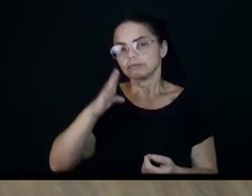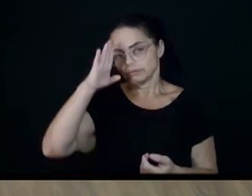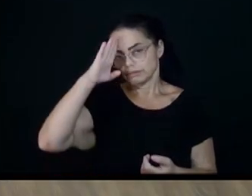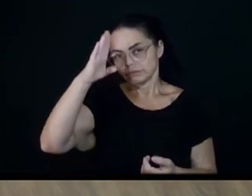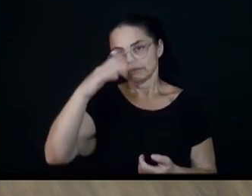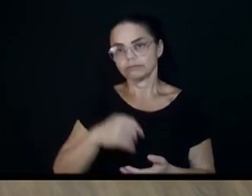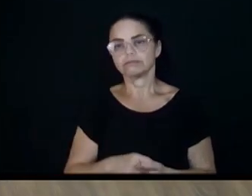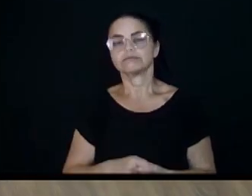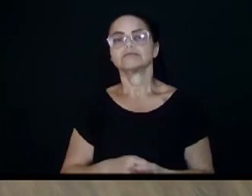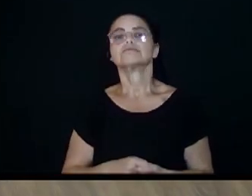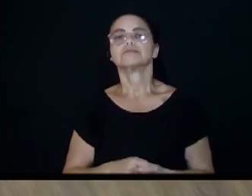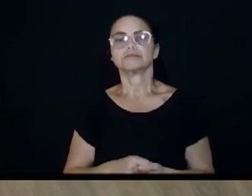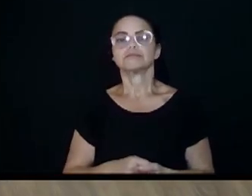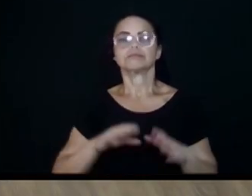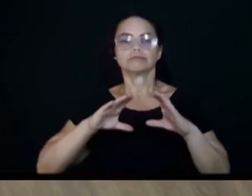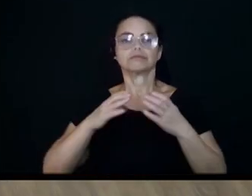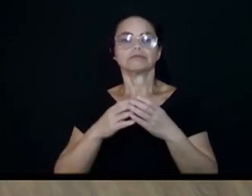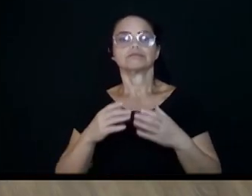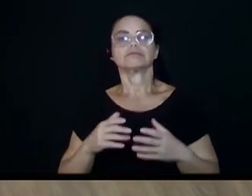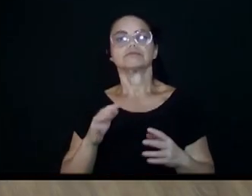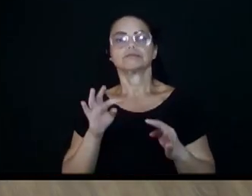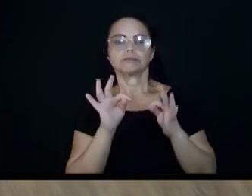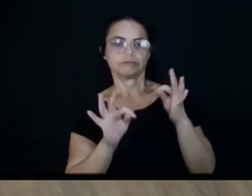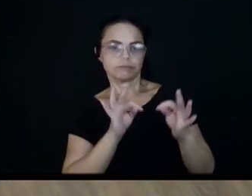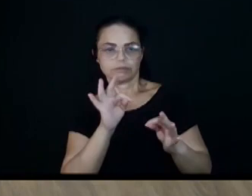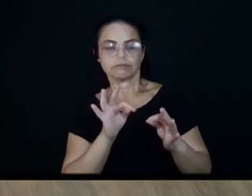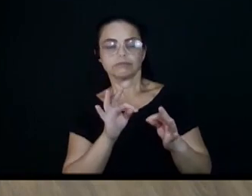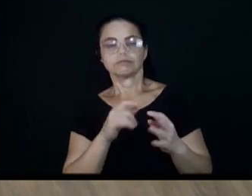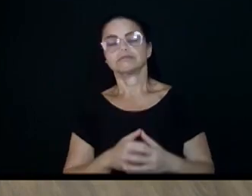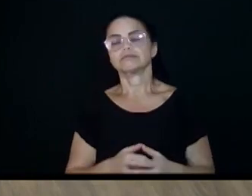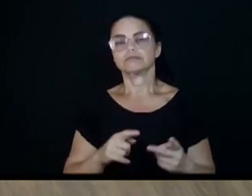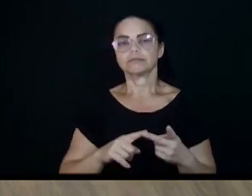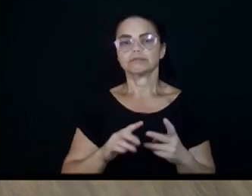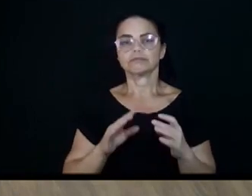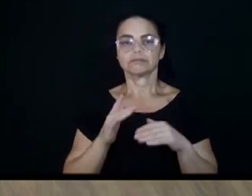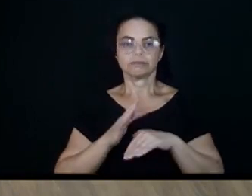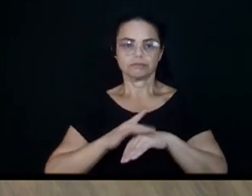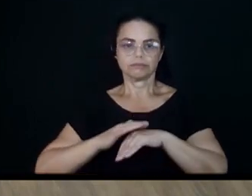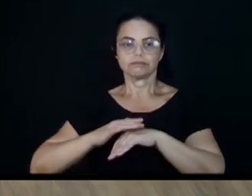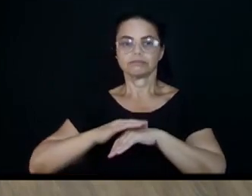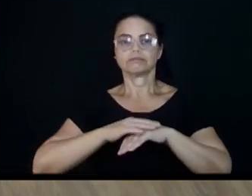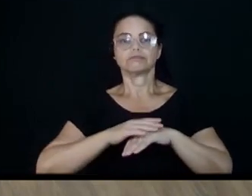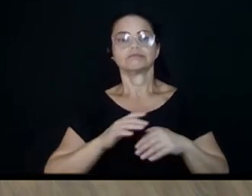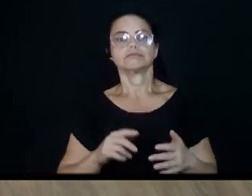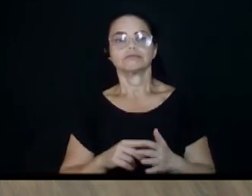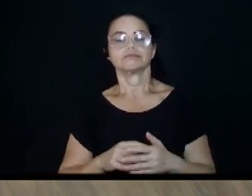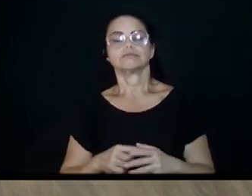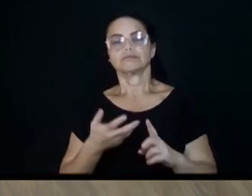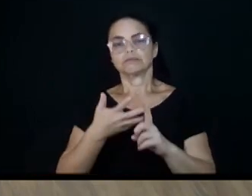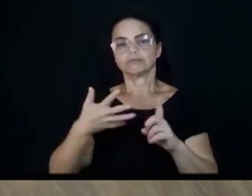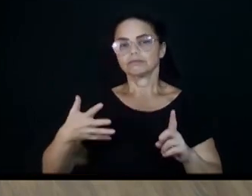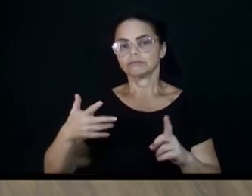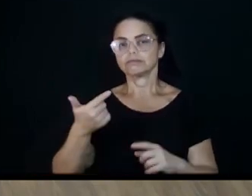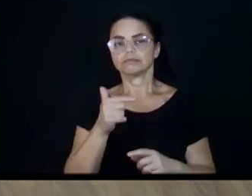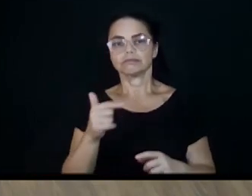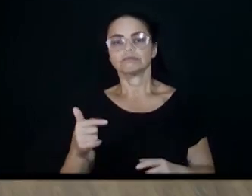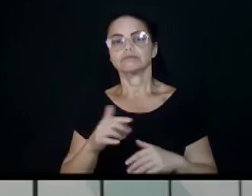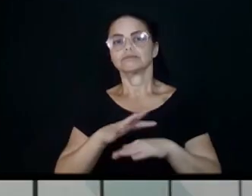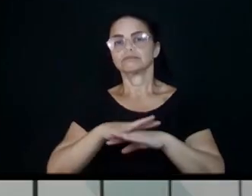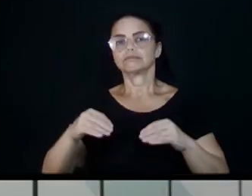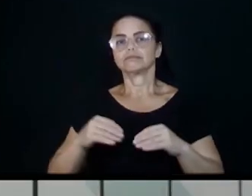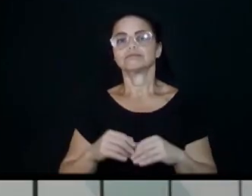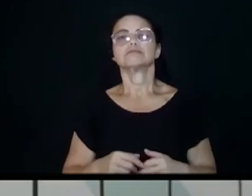né? Tratar a condição, tratar a doença, né, a síndrome, não tem cura, mas tem tratamento, e é